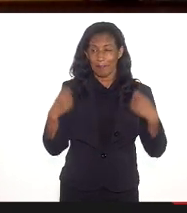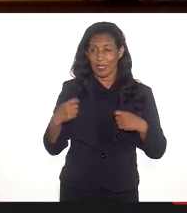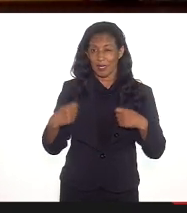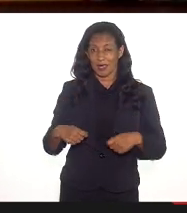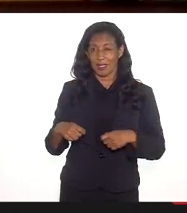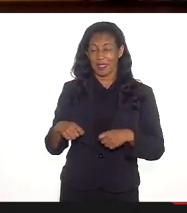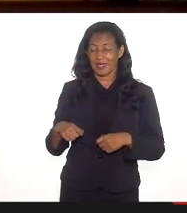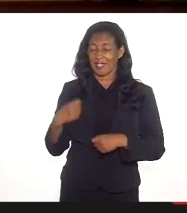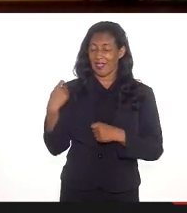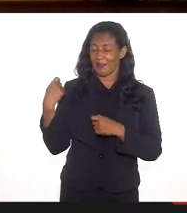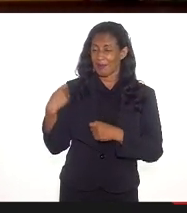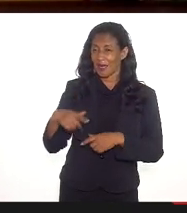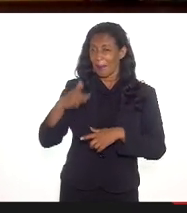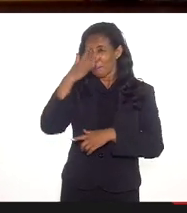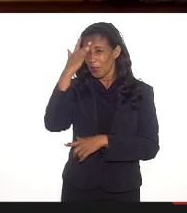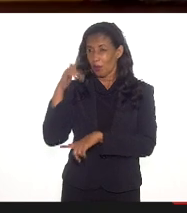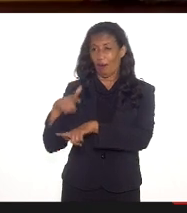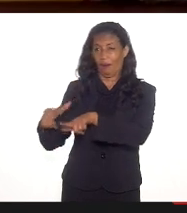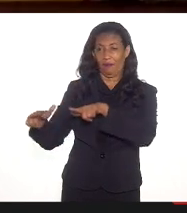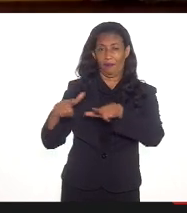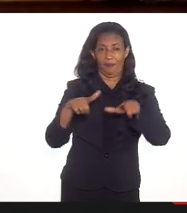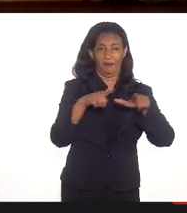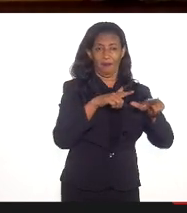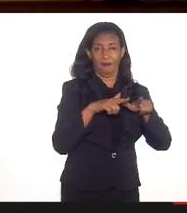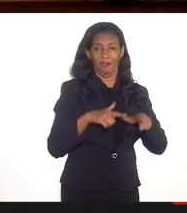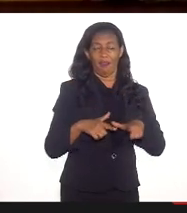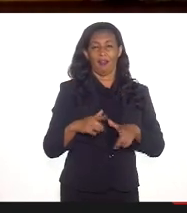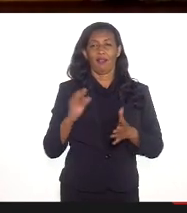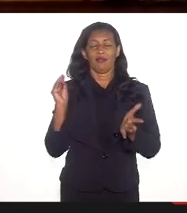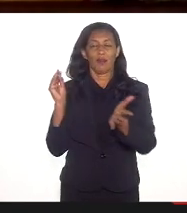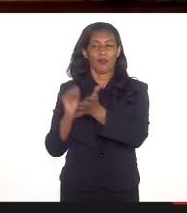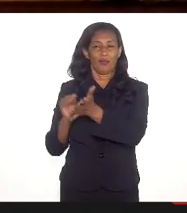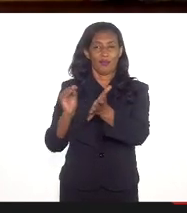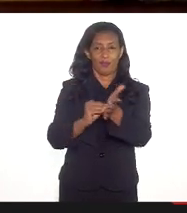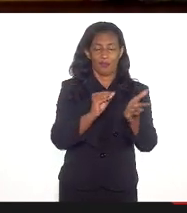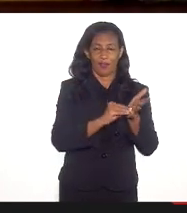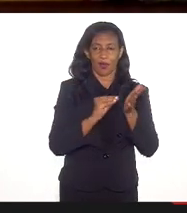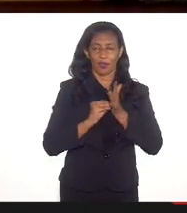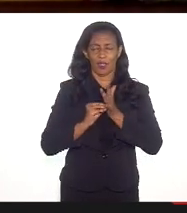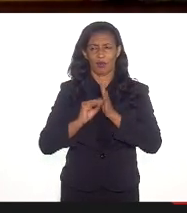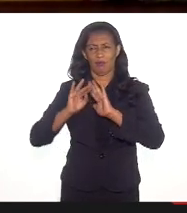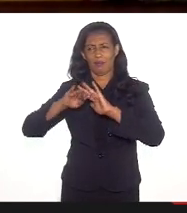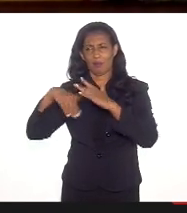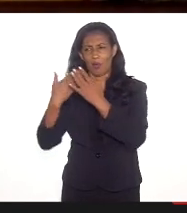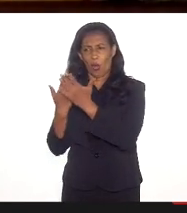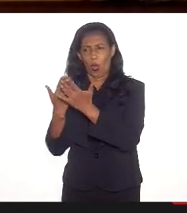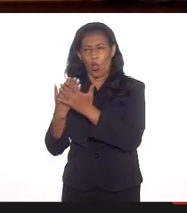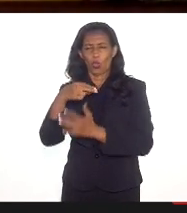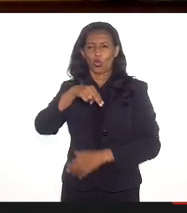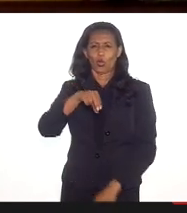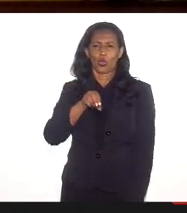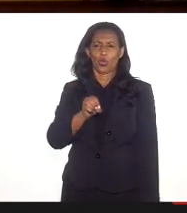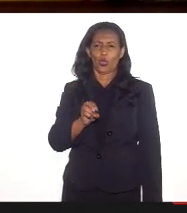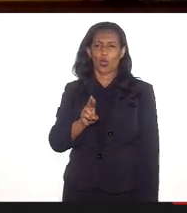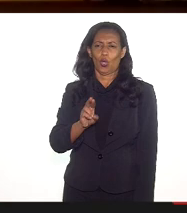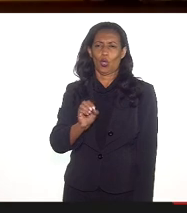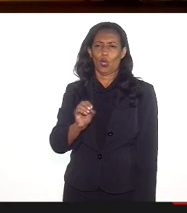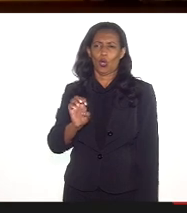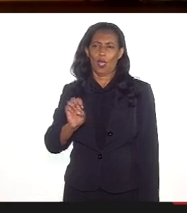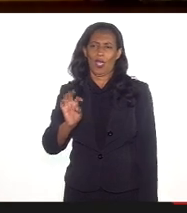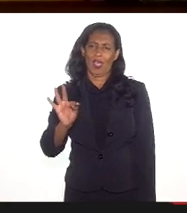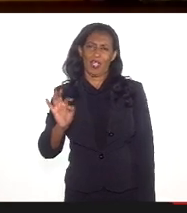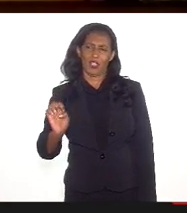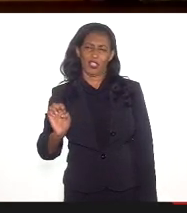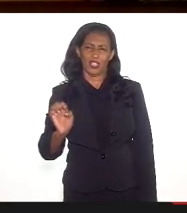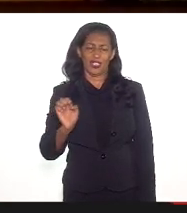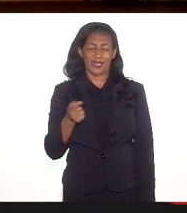é dramática a situação dos anos iniciais do ESERJ, bem como as nossas unidades do Noroeste Fluminense, que funcionam